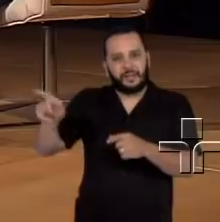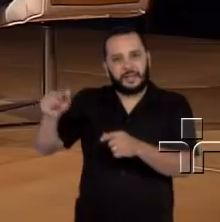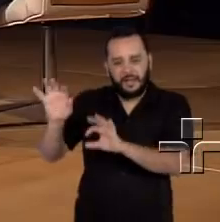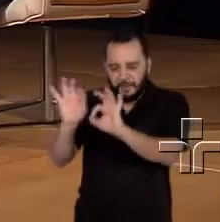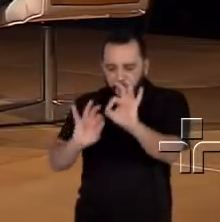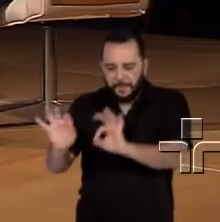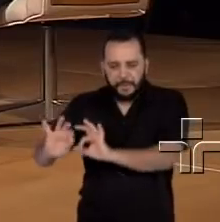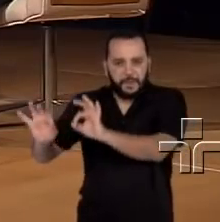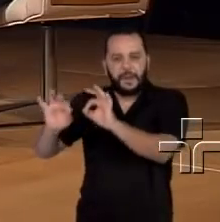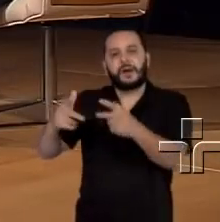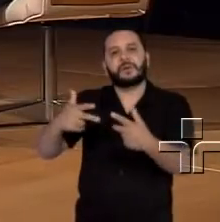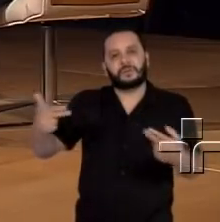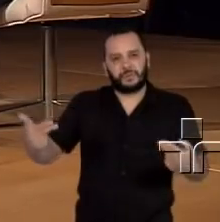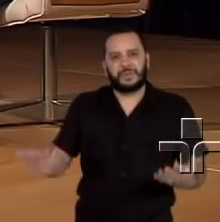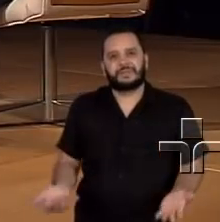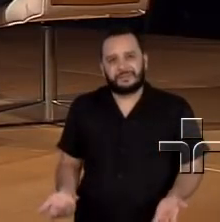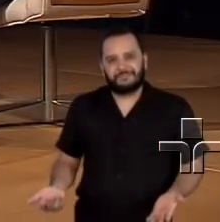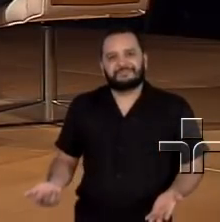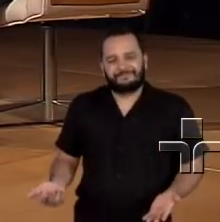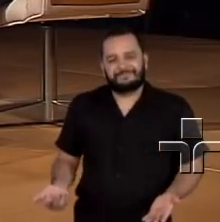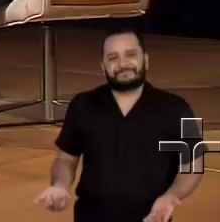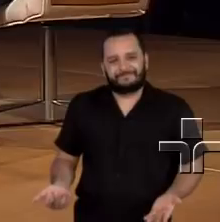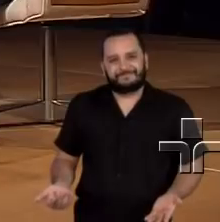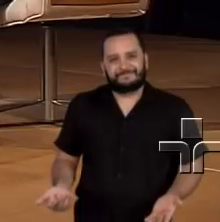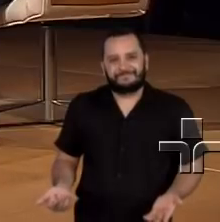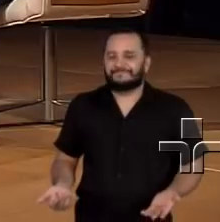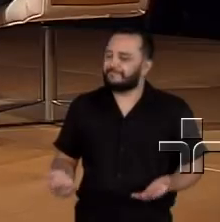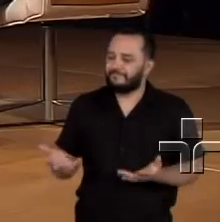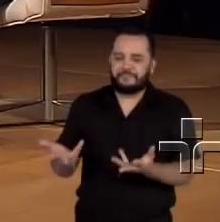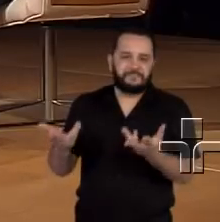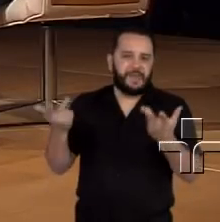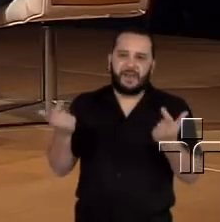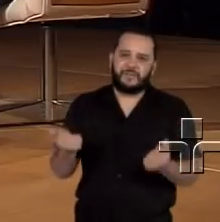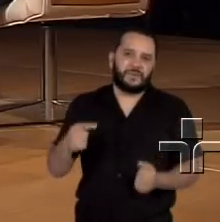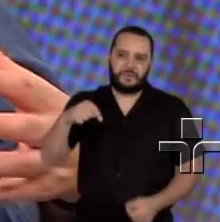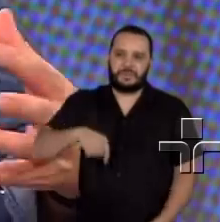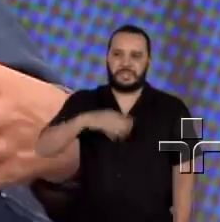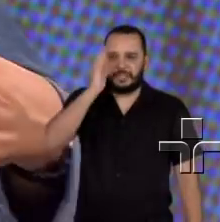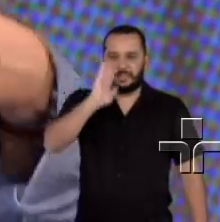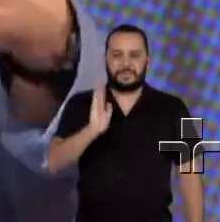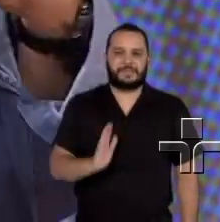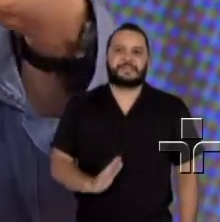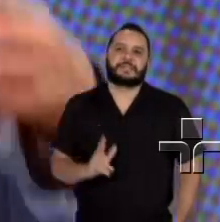porque é um esplendor brasileiro que